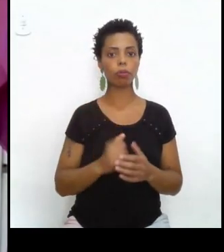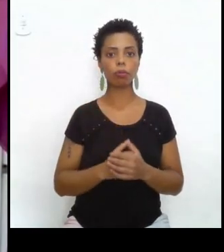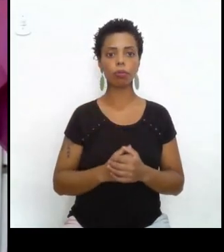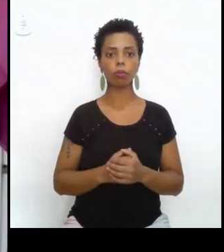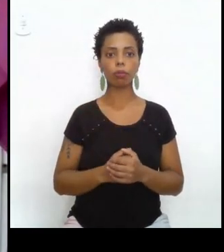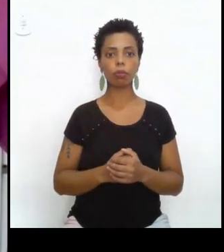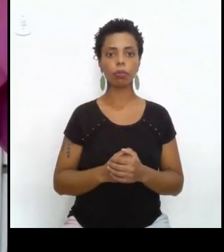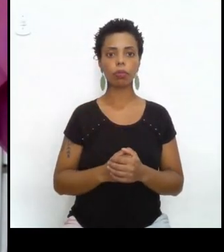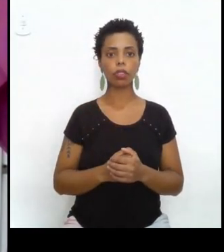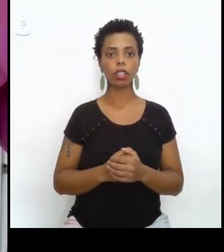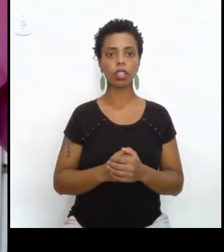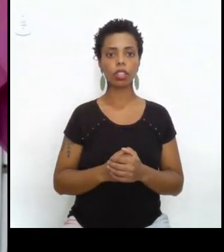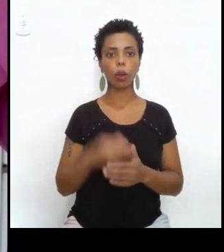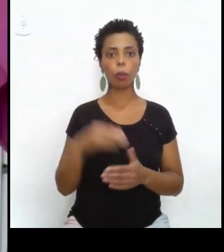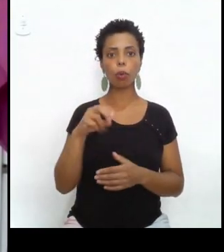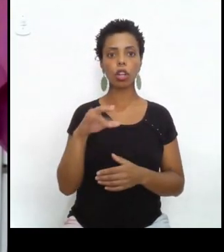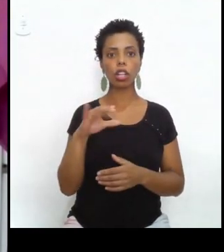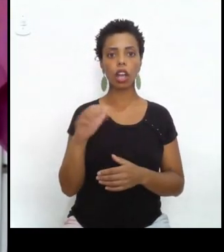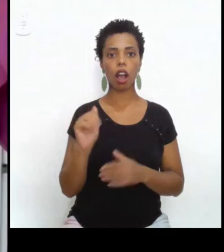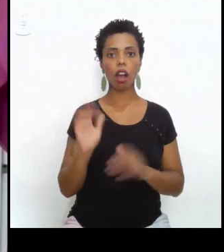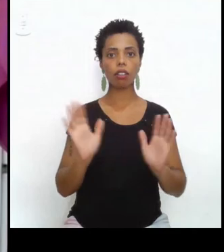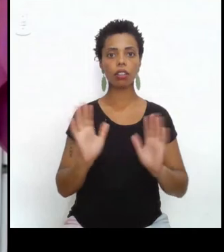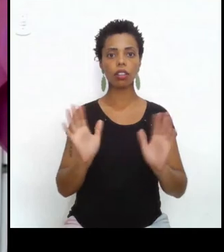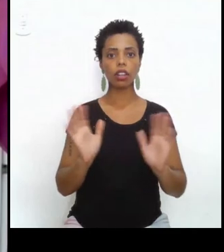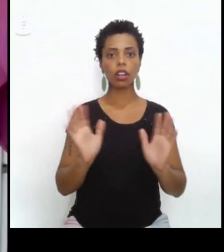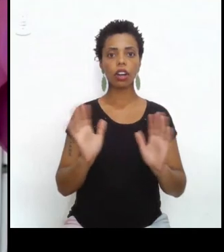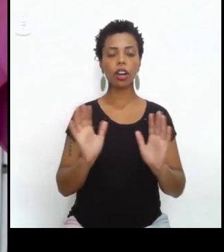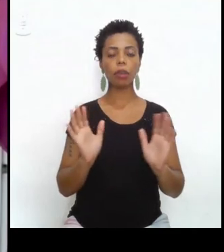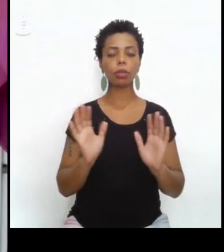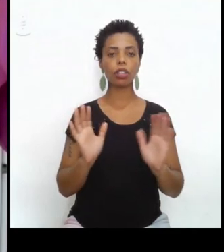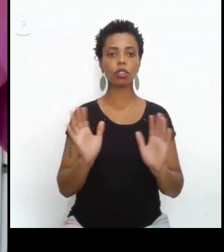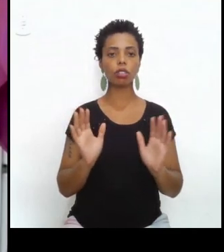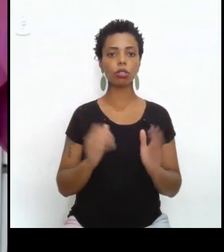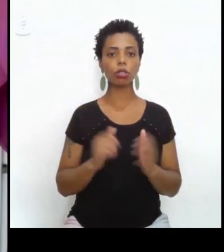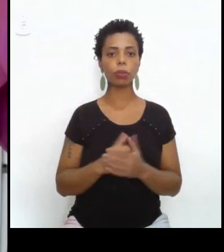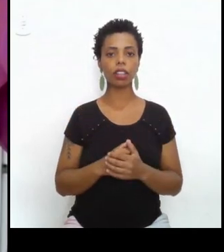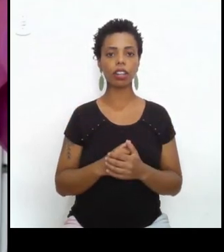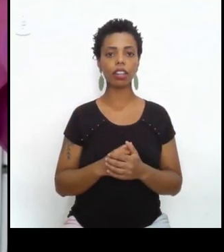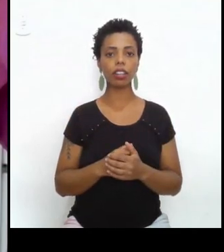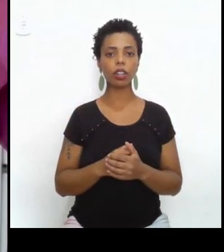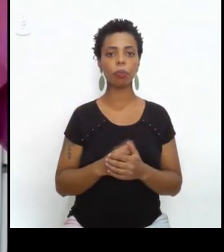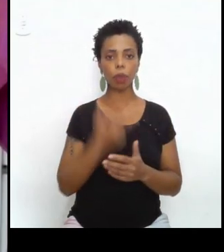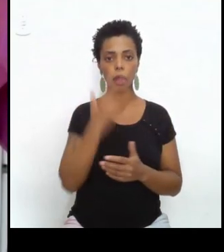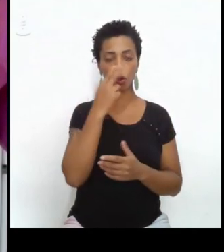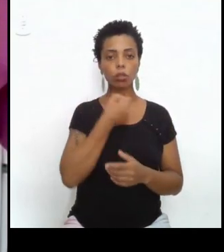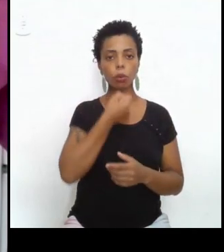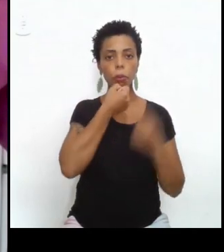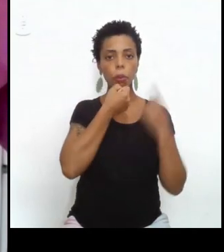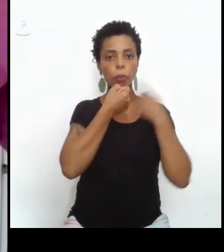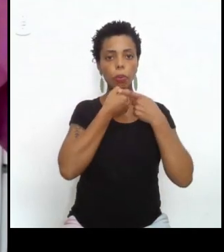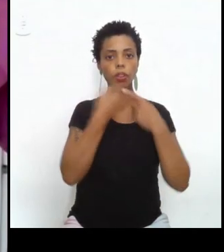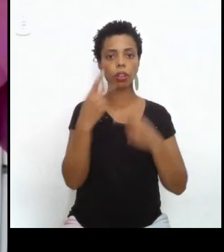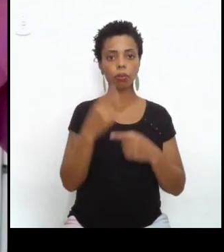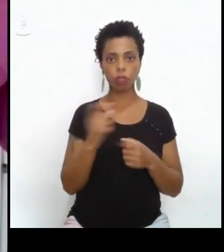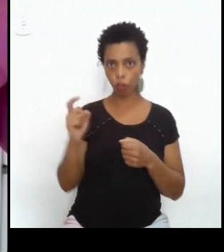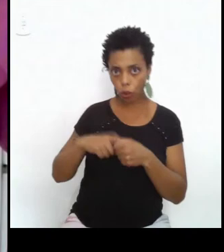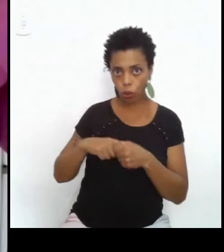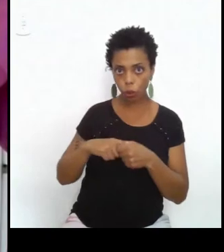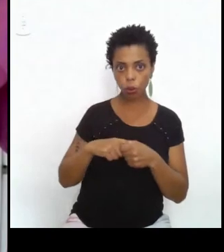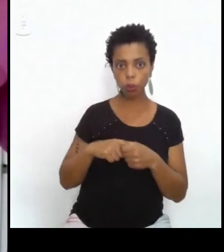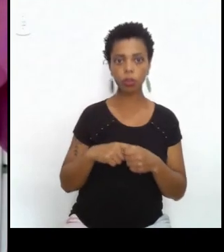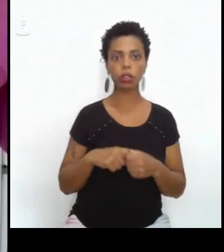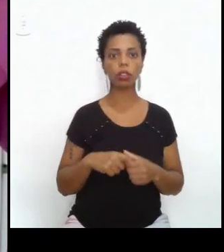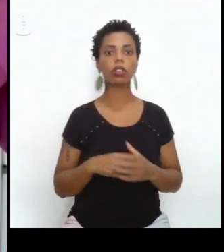Oi Mônica eu acho que você ficou montado aqui para nós não sei porquê eu vou dar